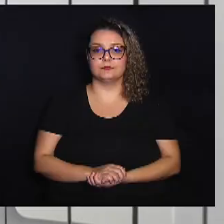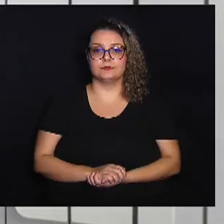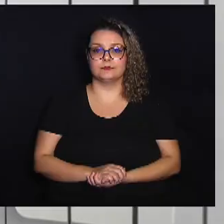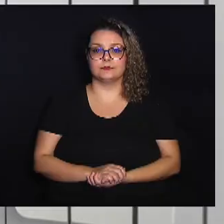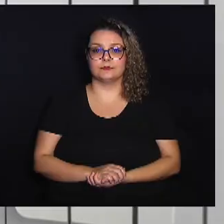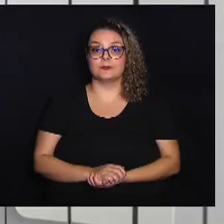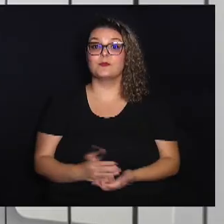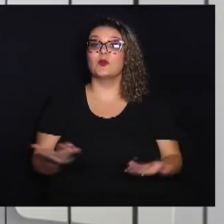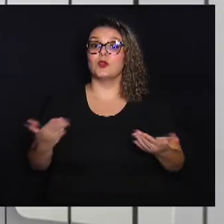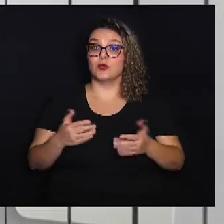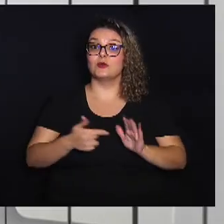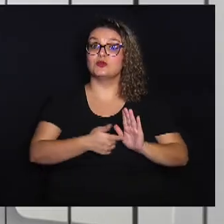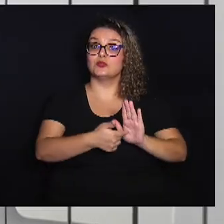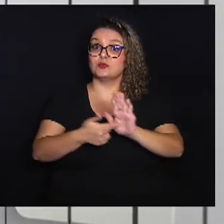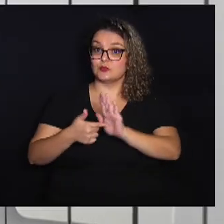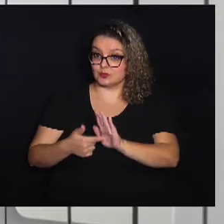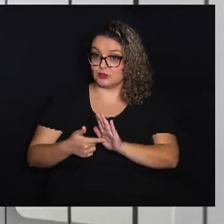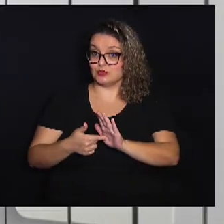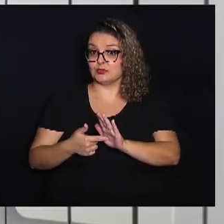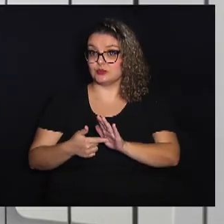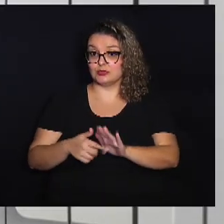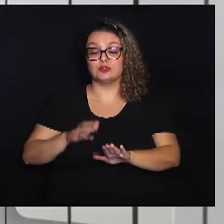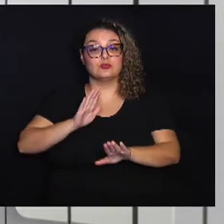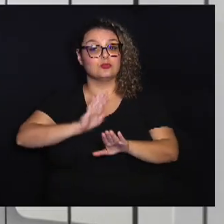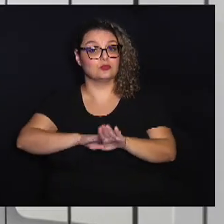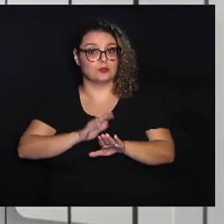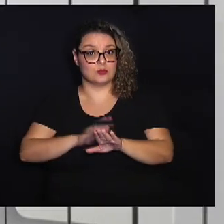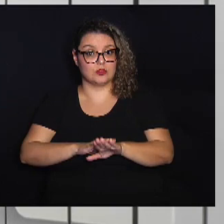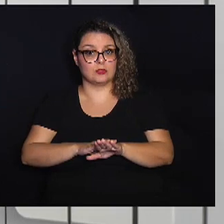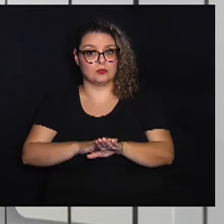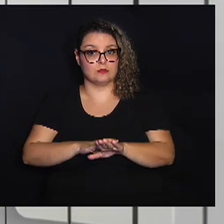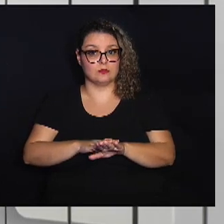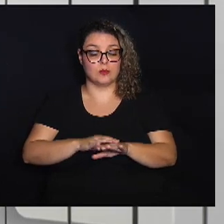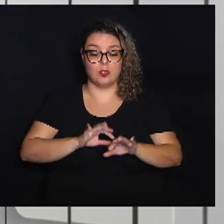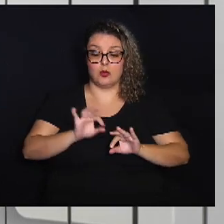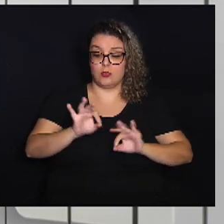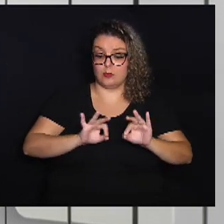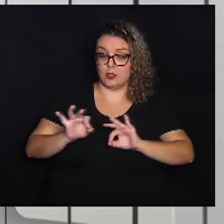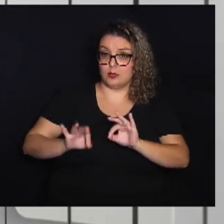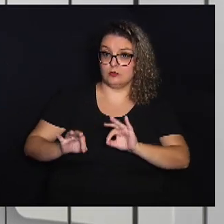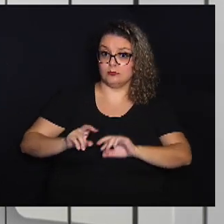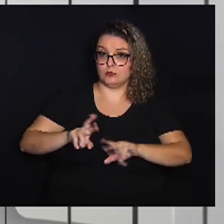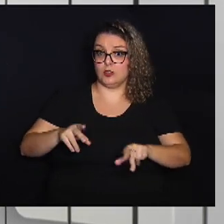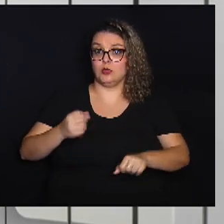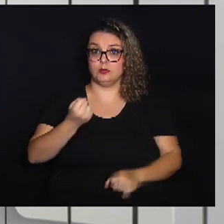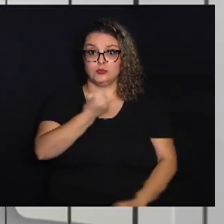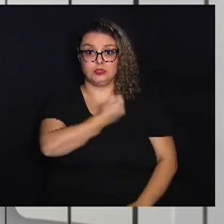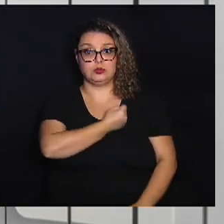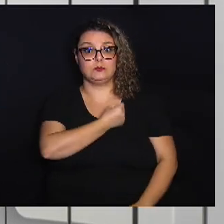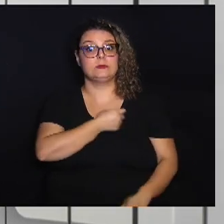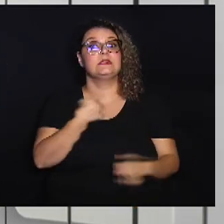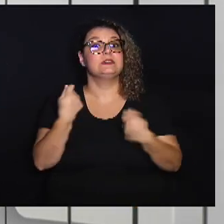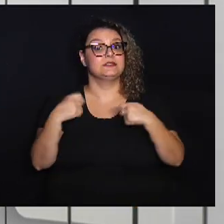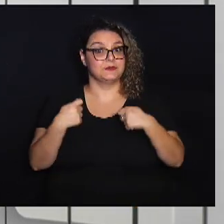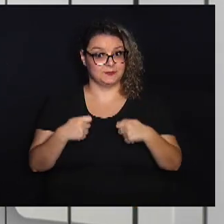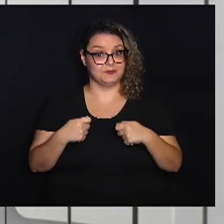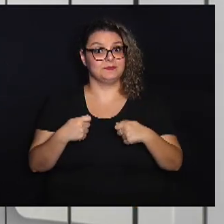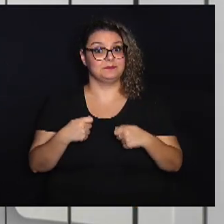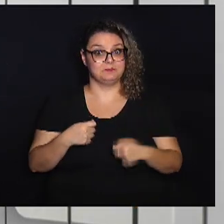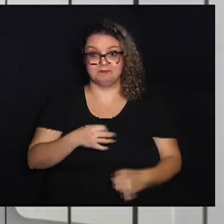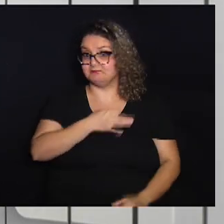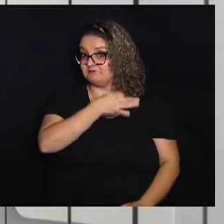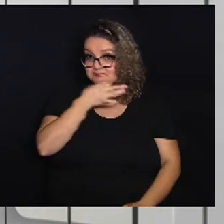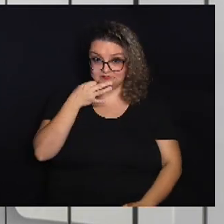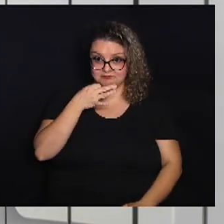Hoje nós vamos mostrar aqui uma atividade que mexe com muitos números e é preciso ser fera na área